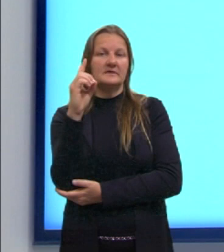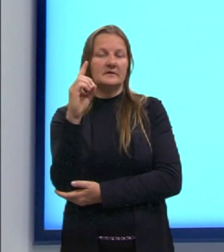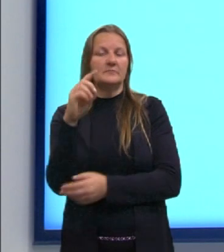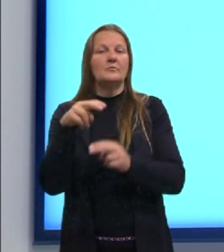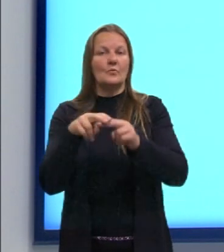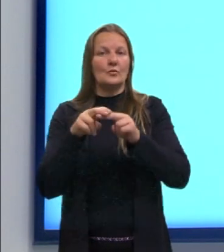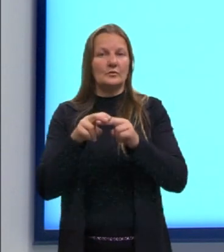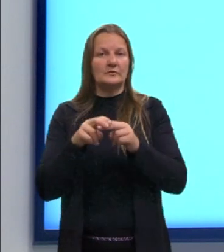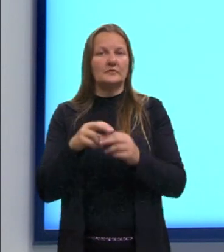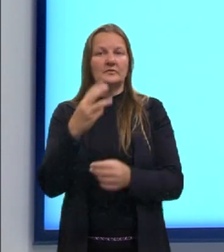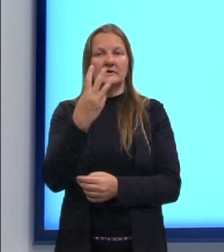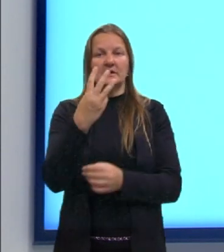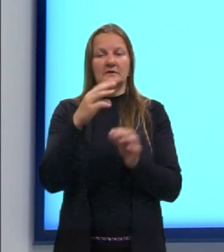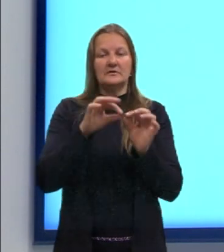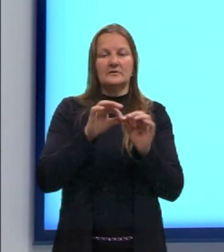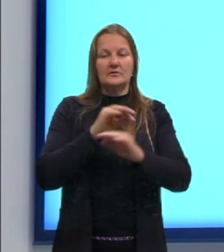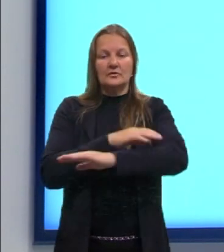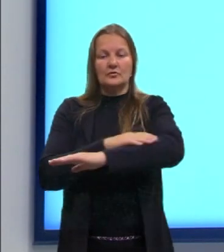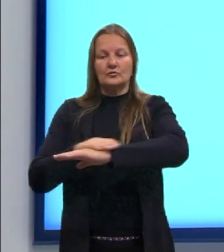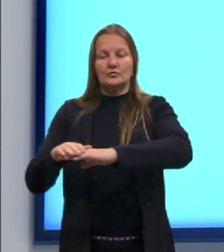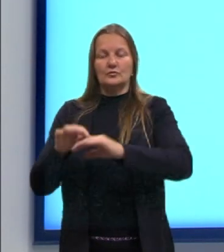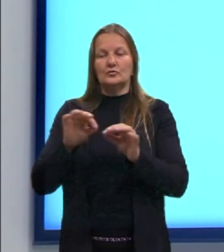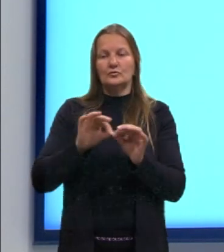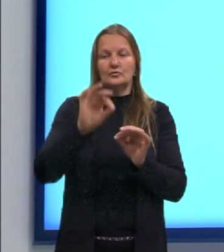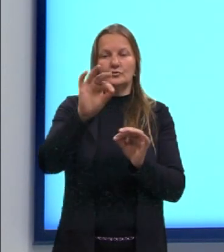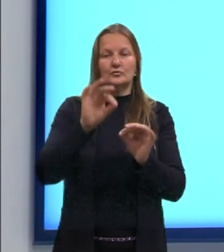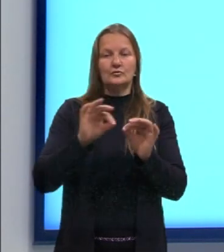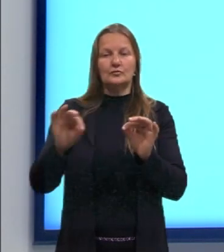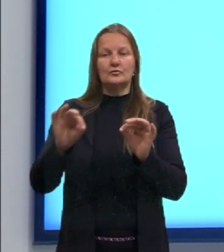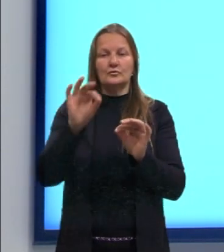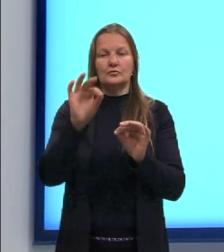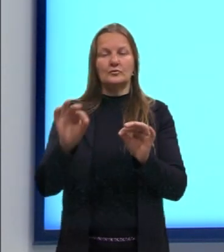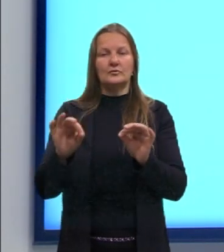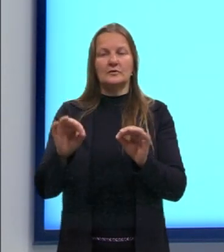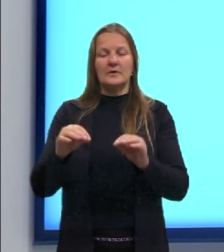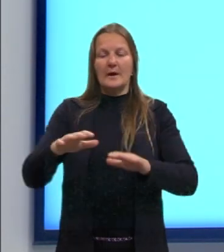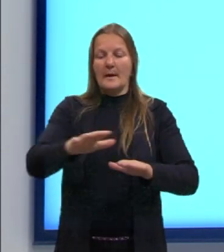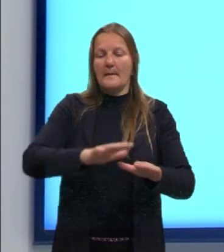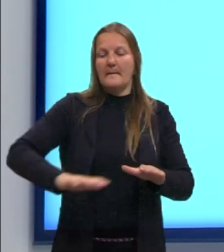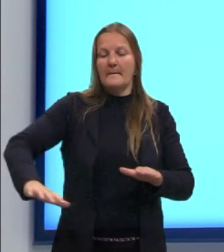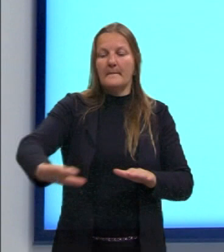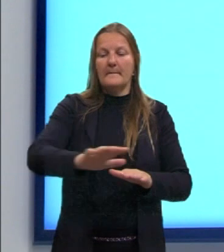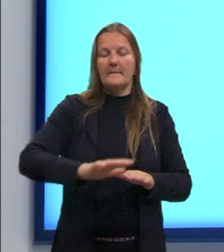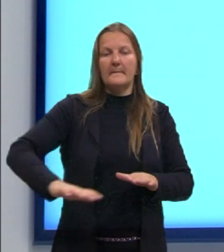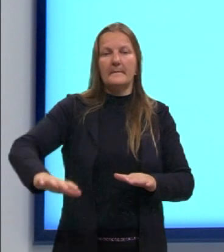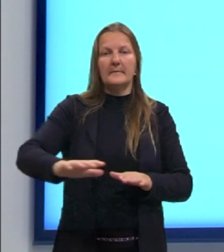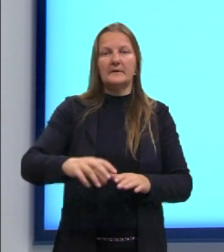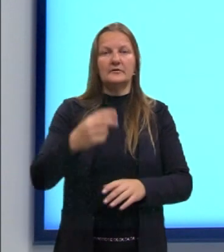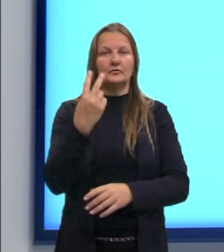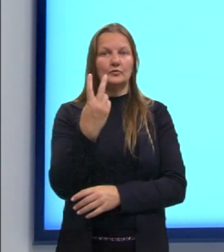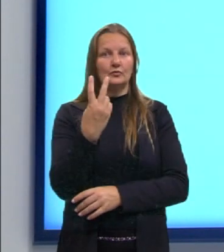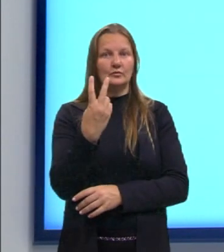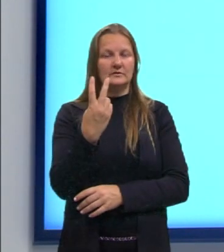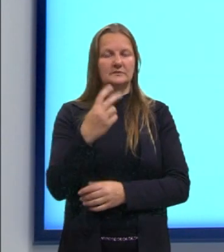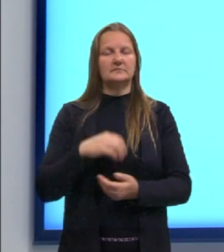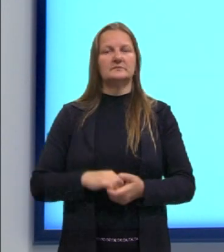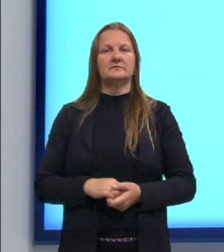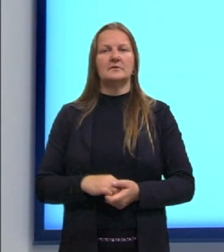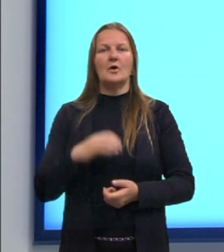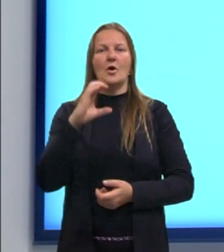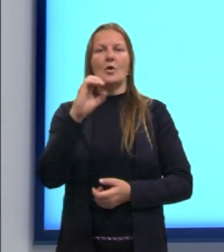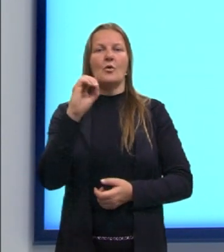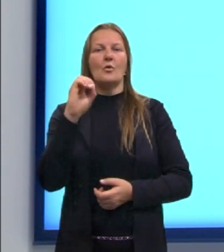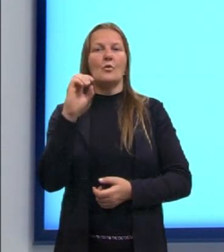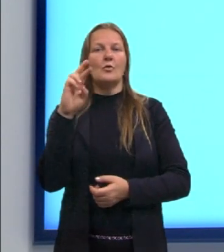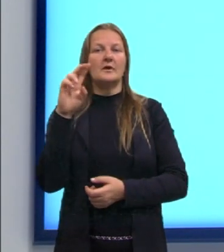Portanto, três coordenadas. Por isso que o ponto localizado no plano possui duas coordenadas, porque o plano